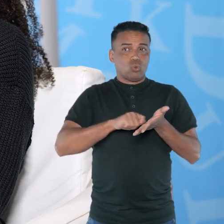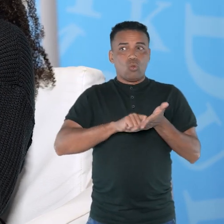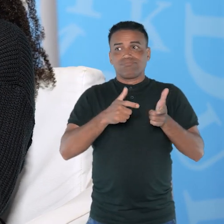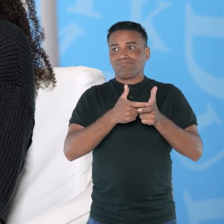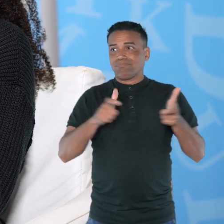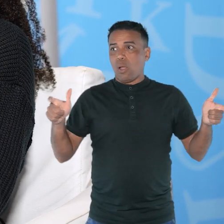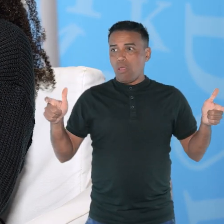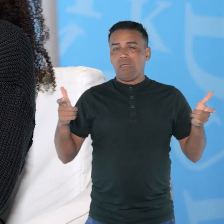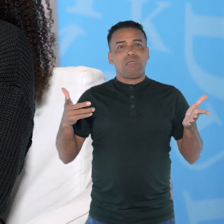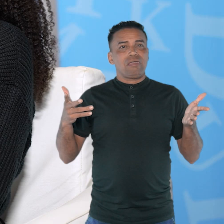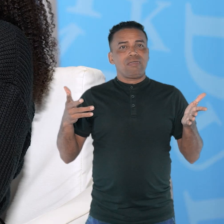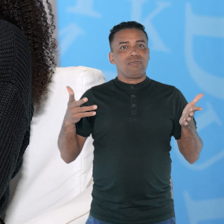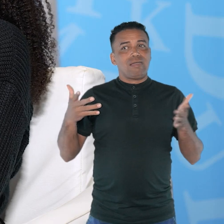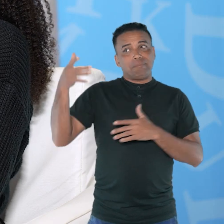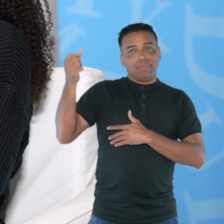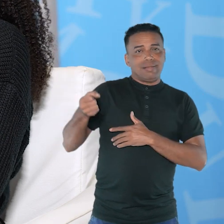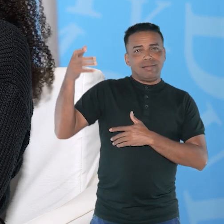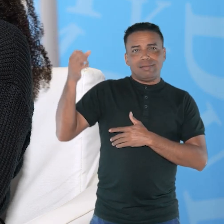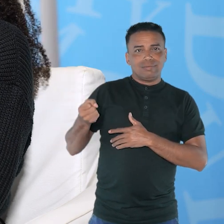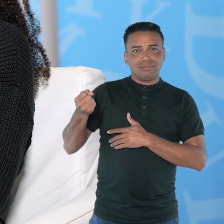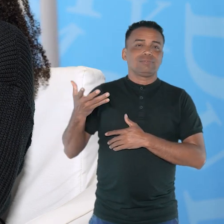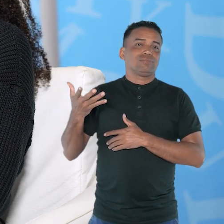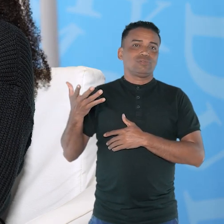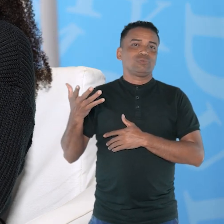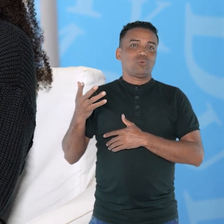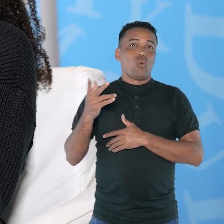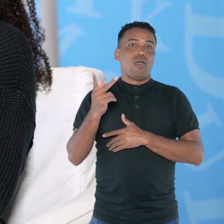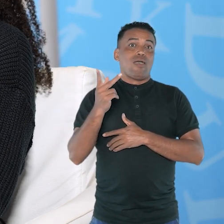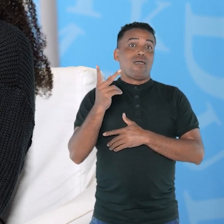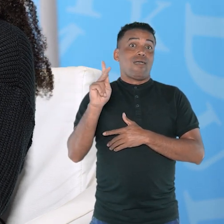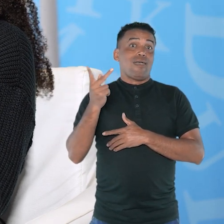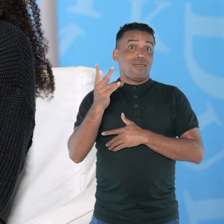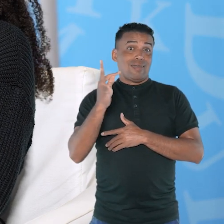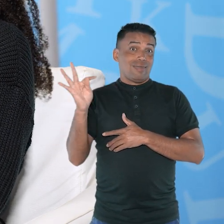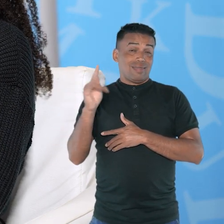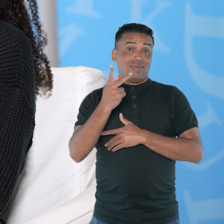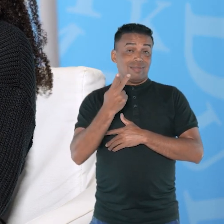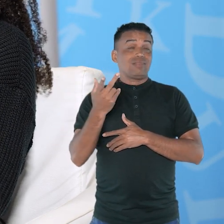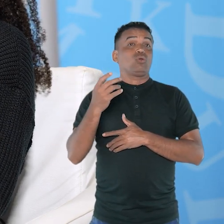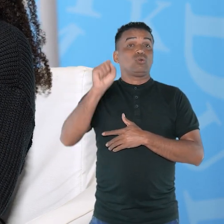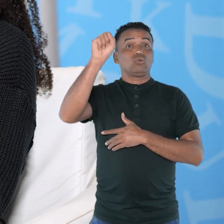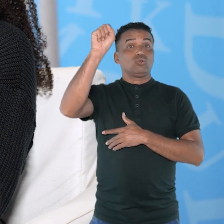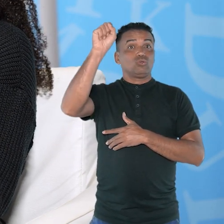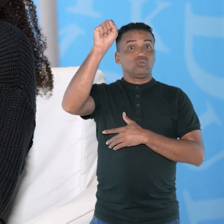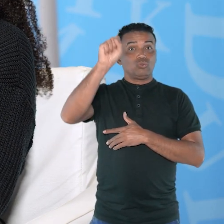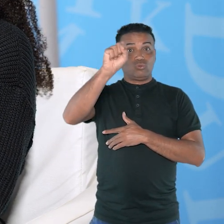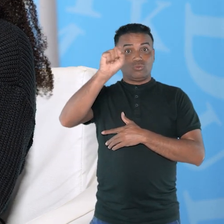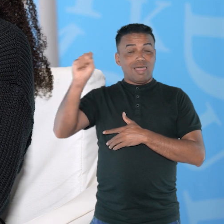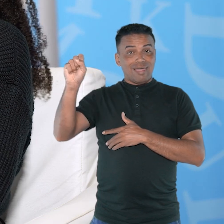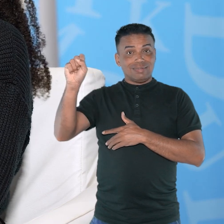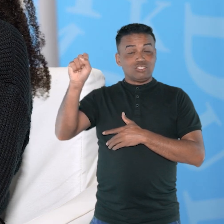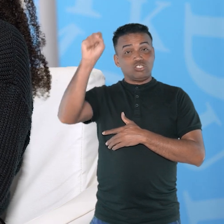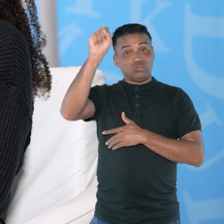maioria, brancos, heterossexuais, do Sudeste. A mesma coisa, os personagens, acontecia isso.